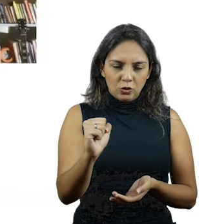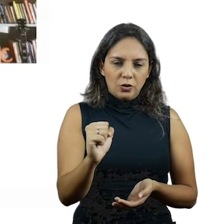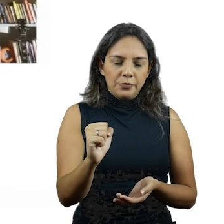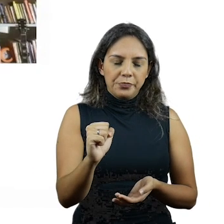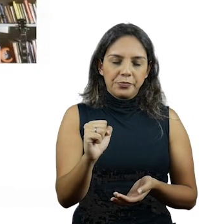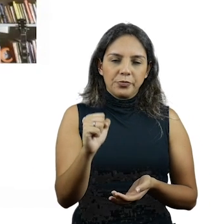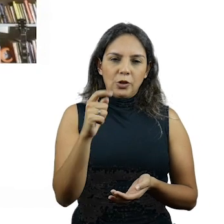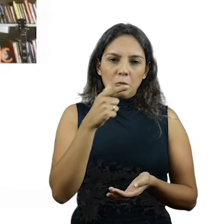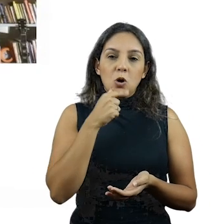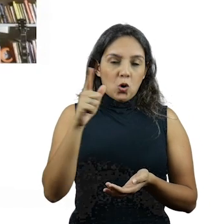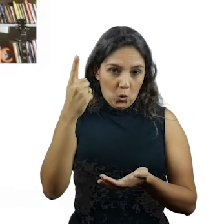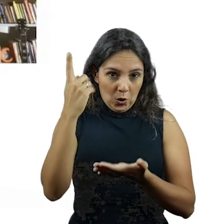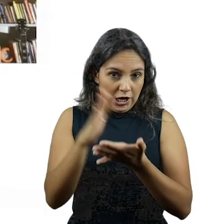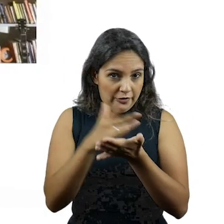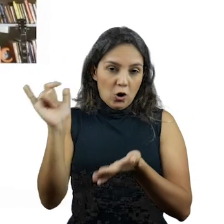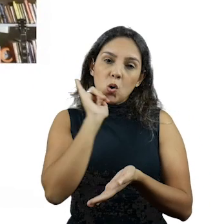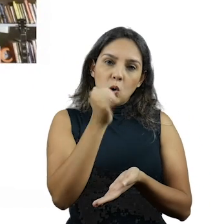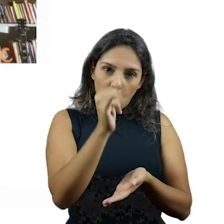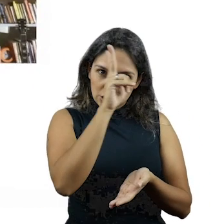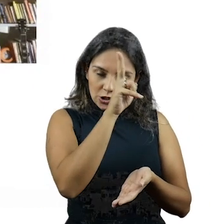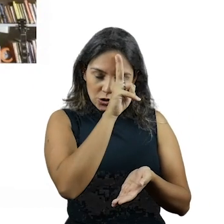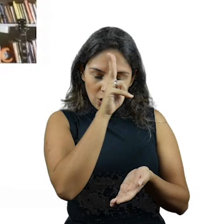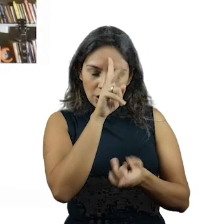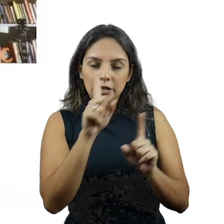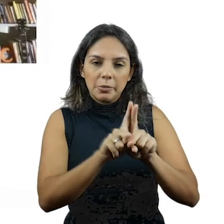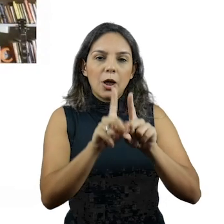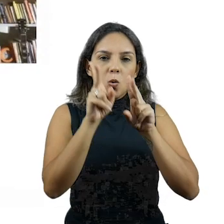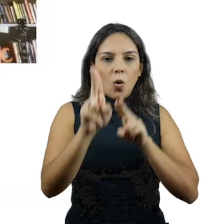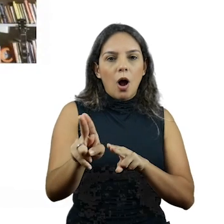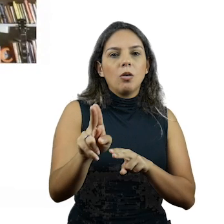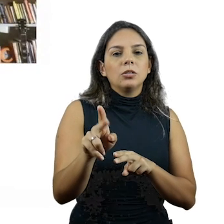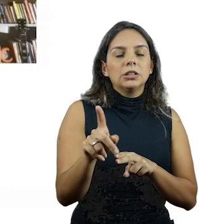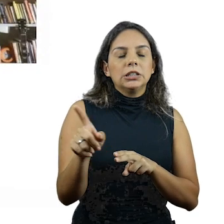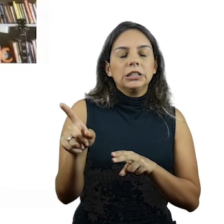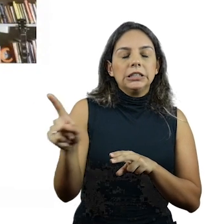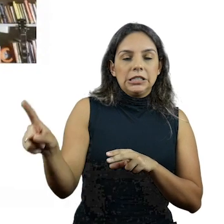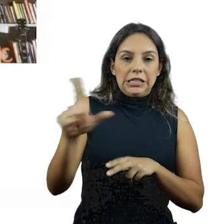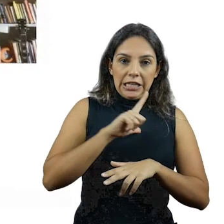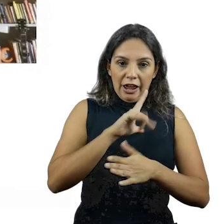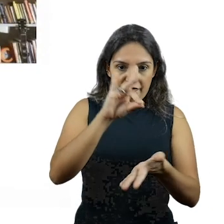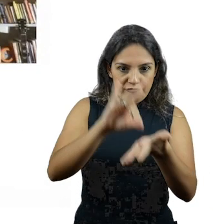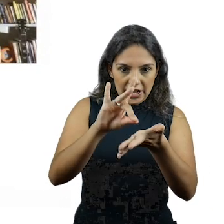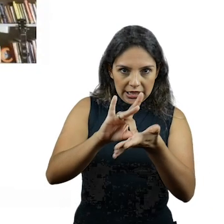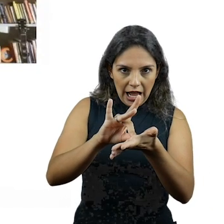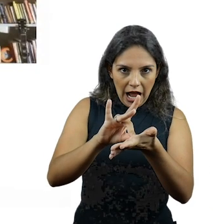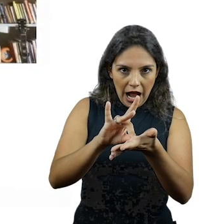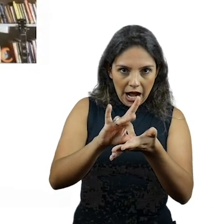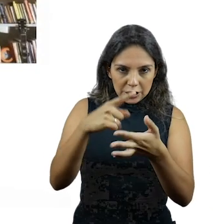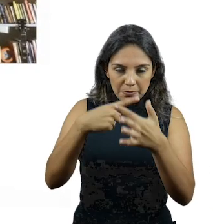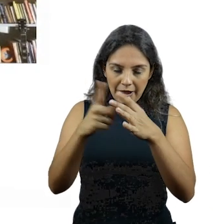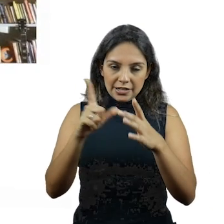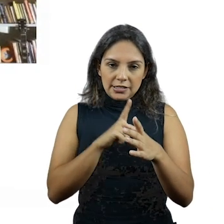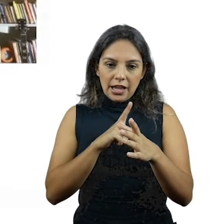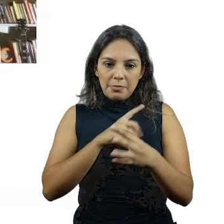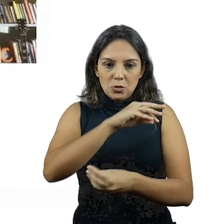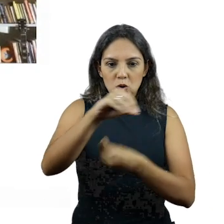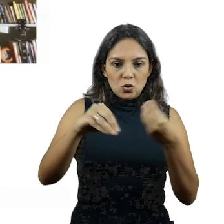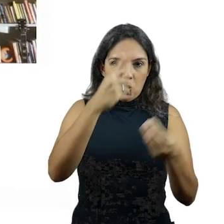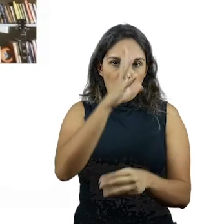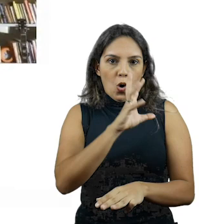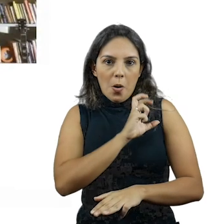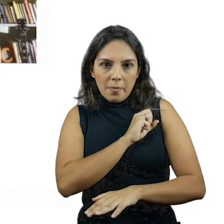todo mundo conhece, mas ele cria uma situação de ficção, um romance, tendo o Lee Oswald